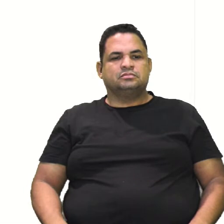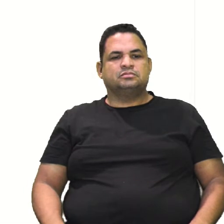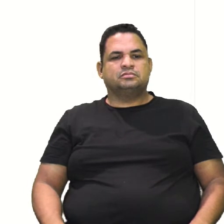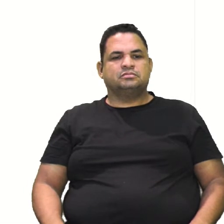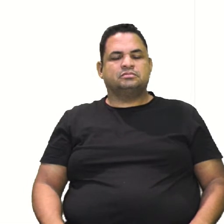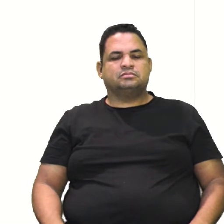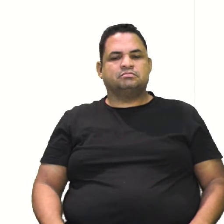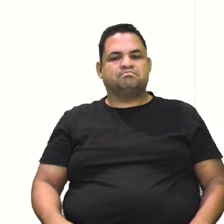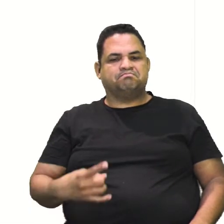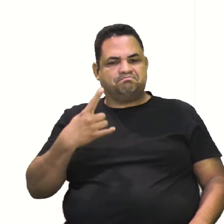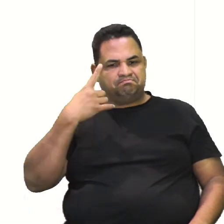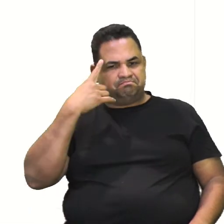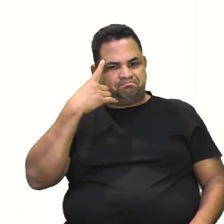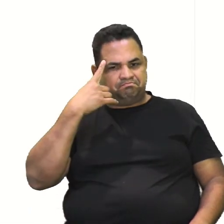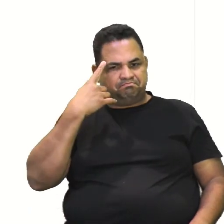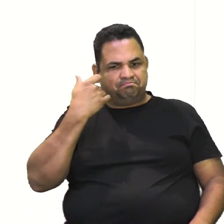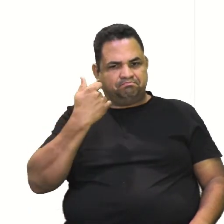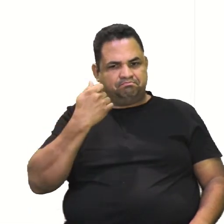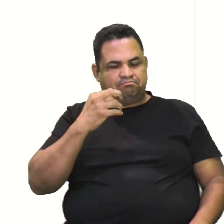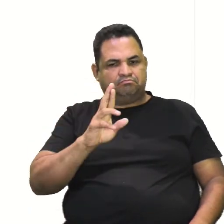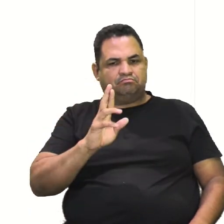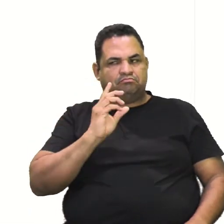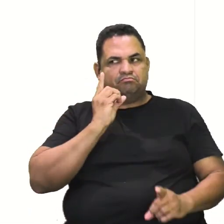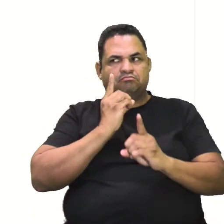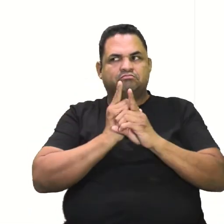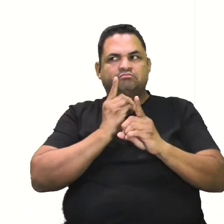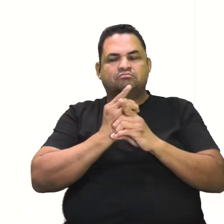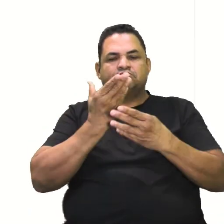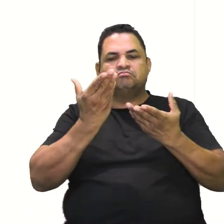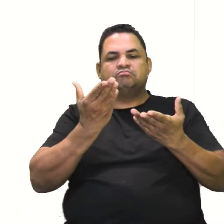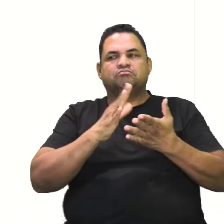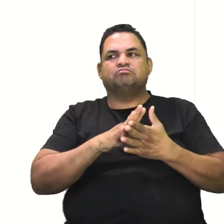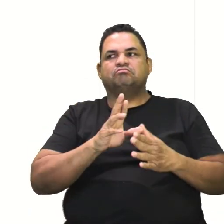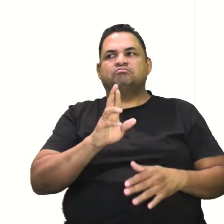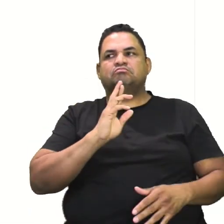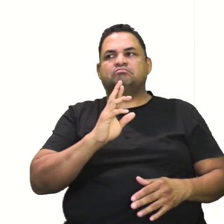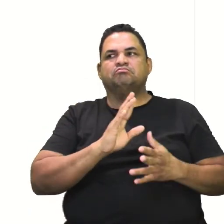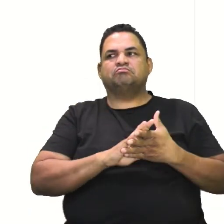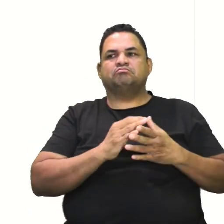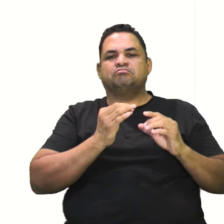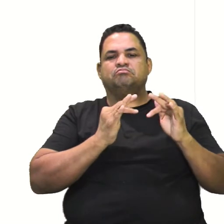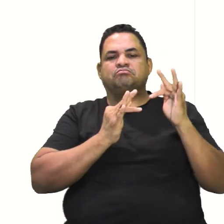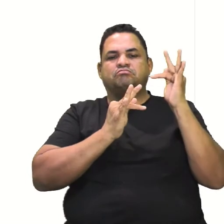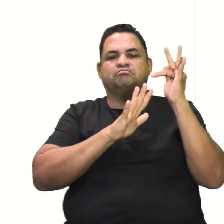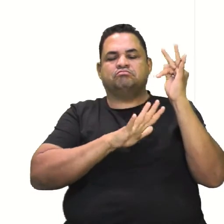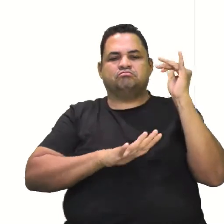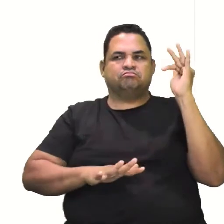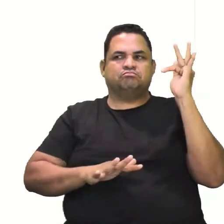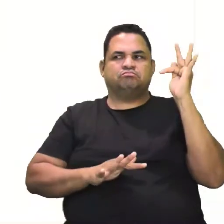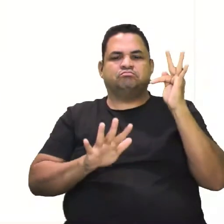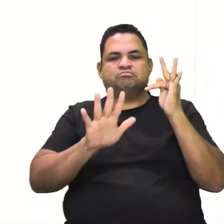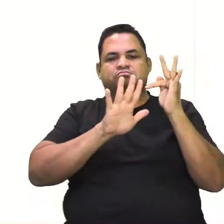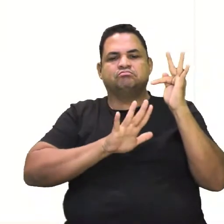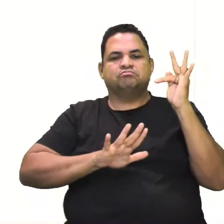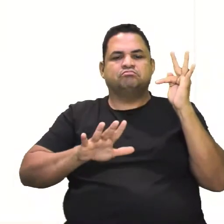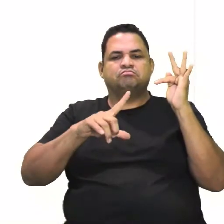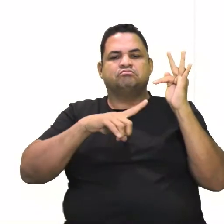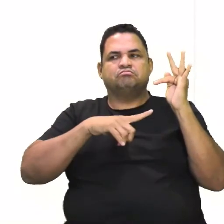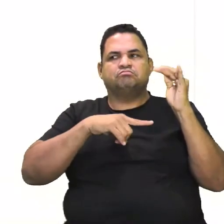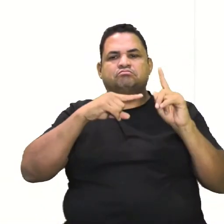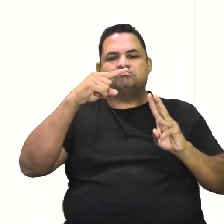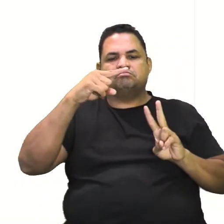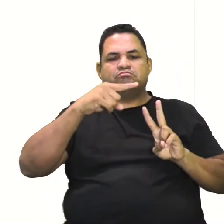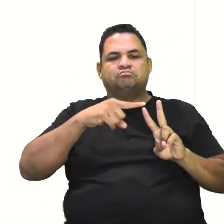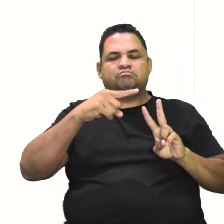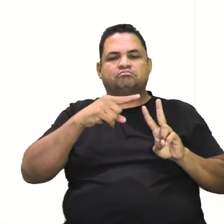né? Eu penso ali já para poder achar a resposta de cara no seguinte. Aquela função lá, ela tem raiz,